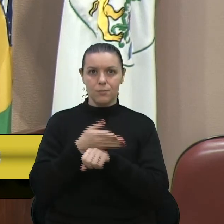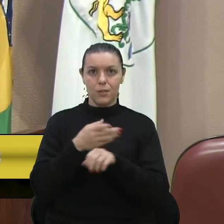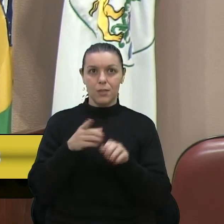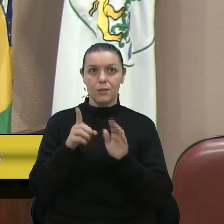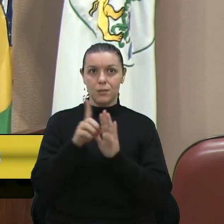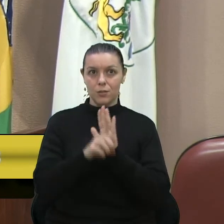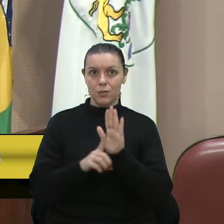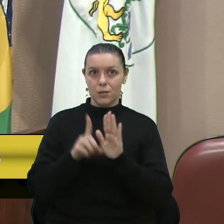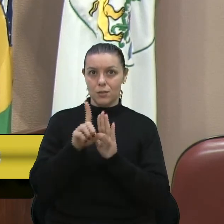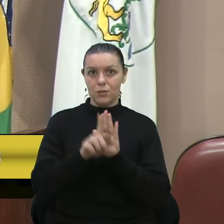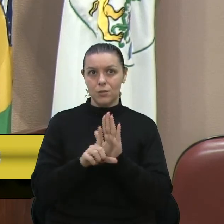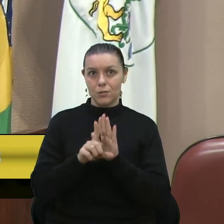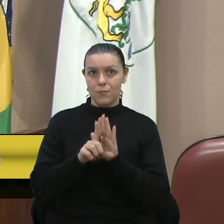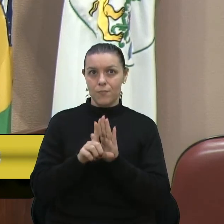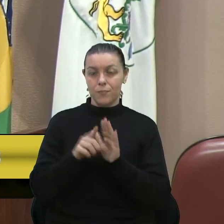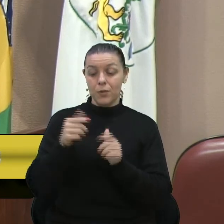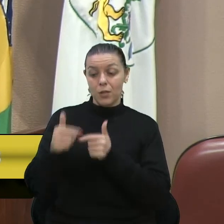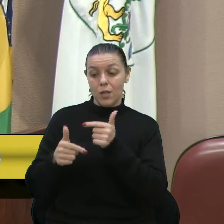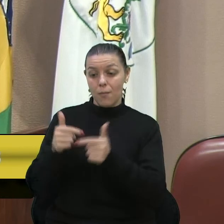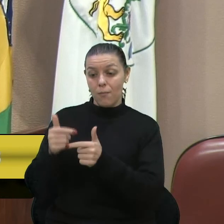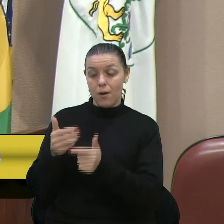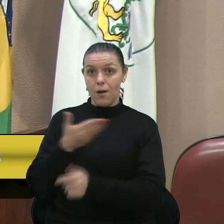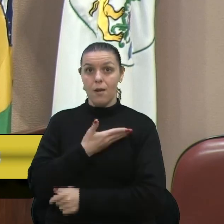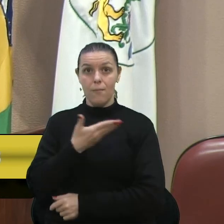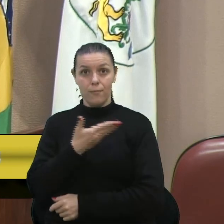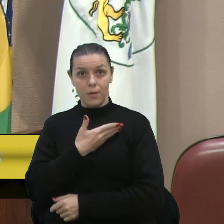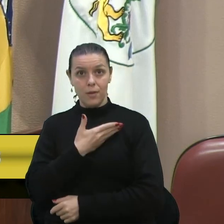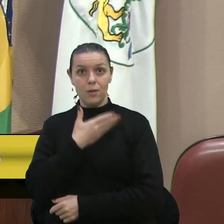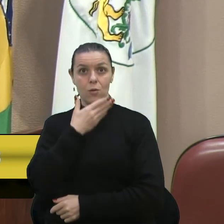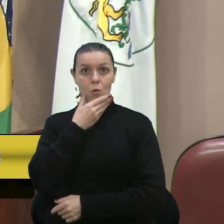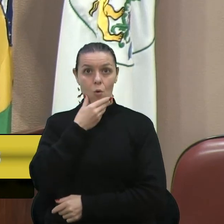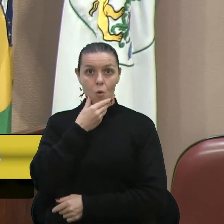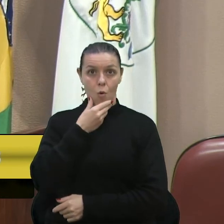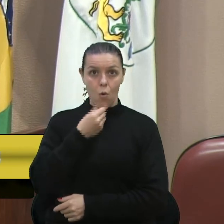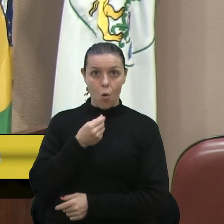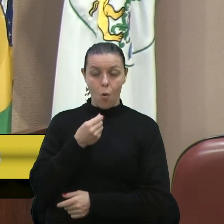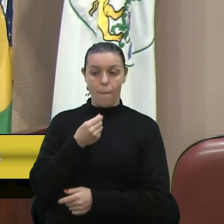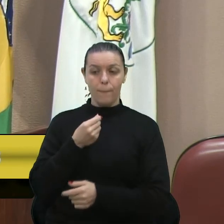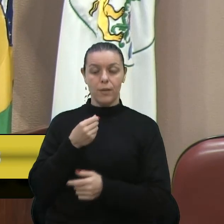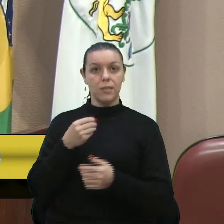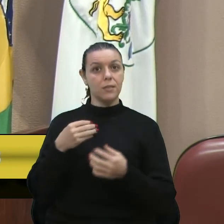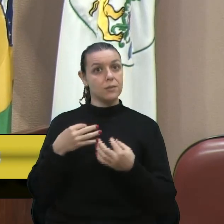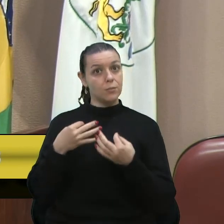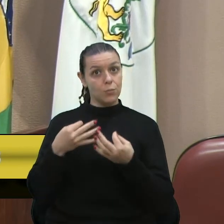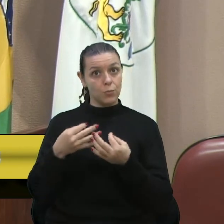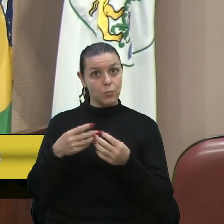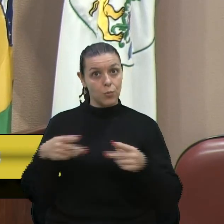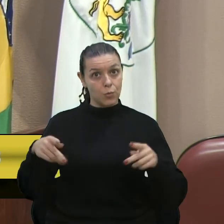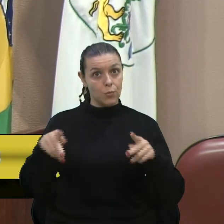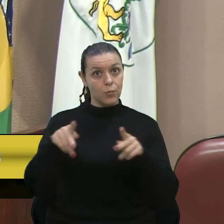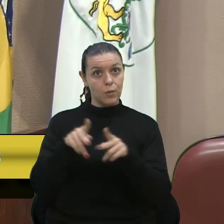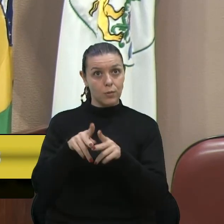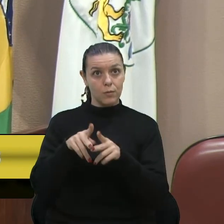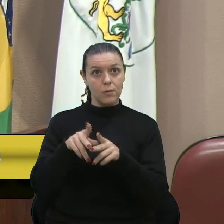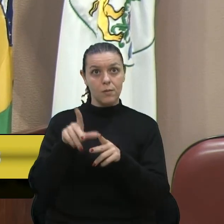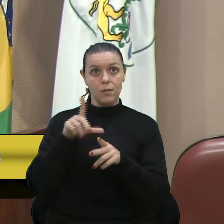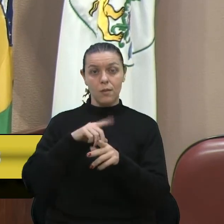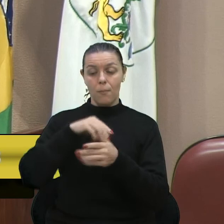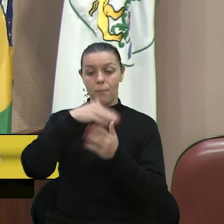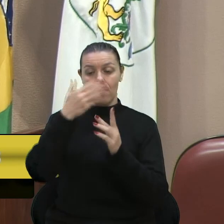lembranças de trabalho, de amizades e de homens públicos honrados. Tive a graça de registrar fala de tribunos